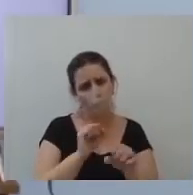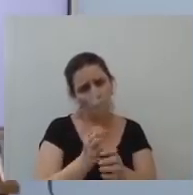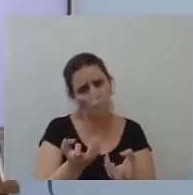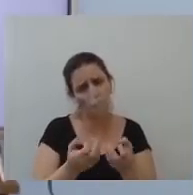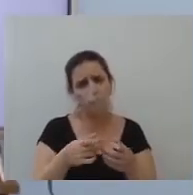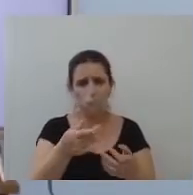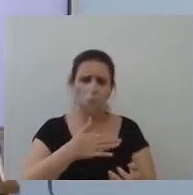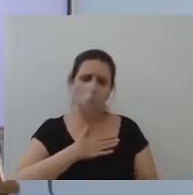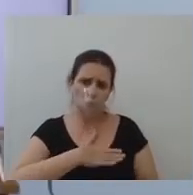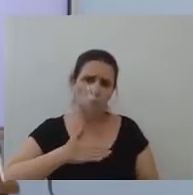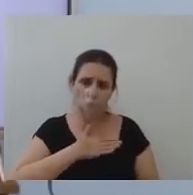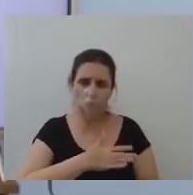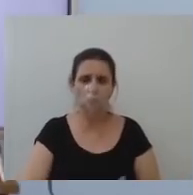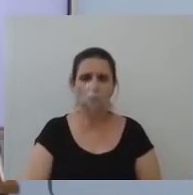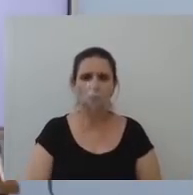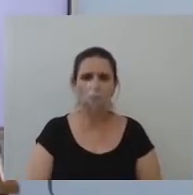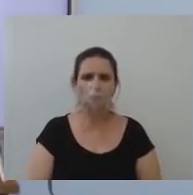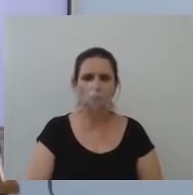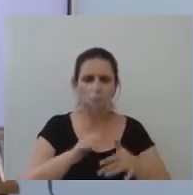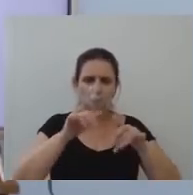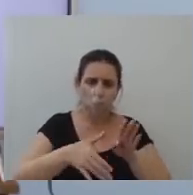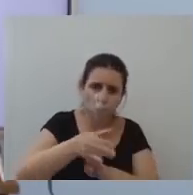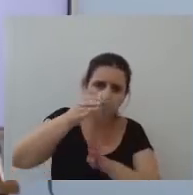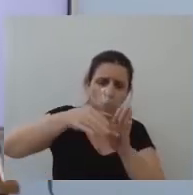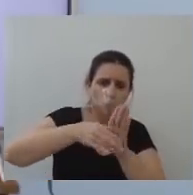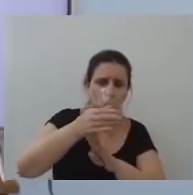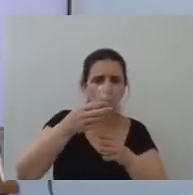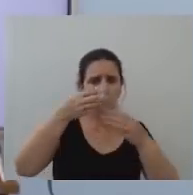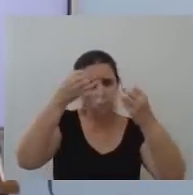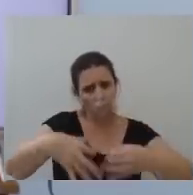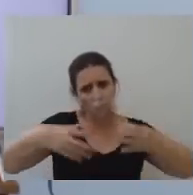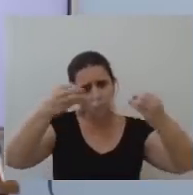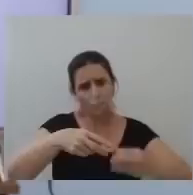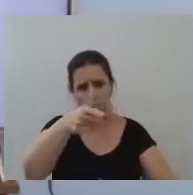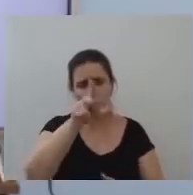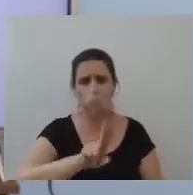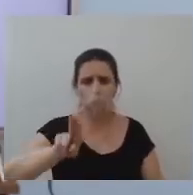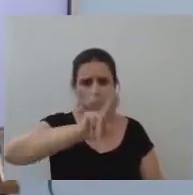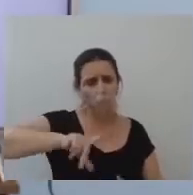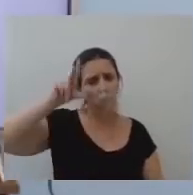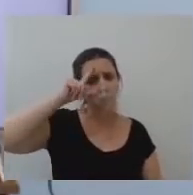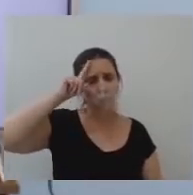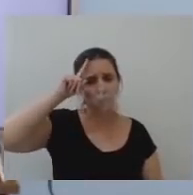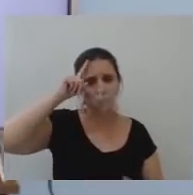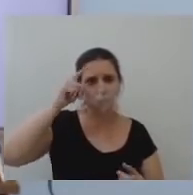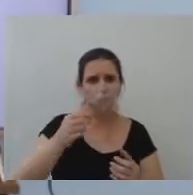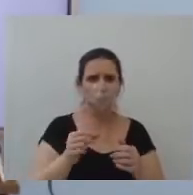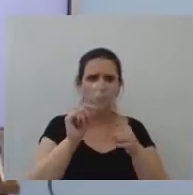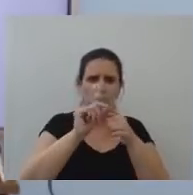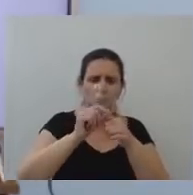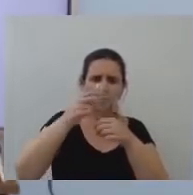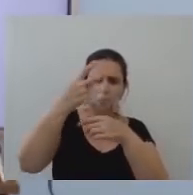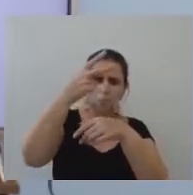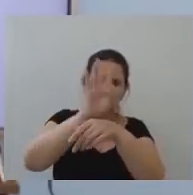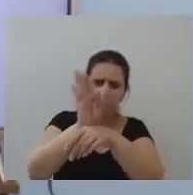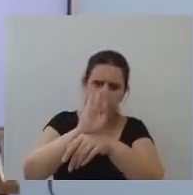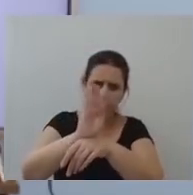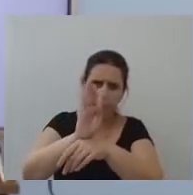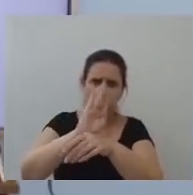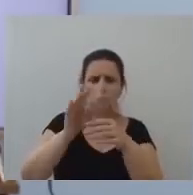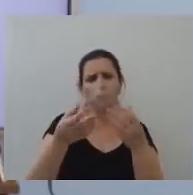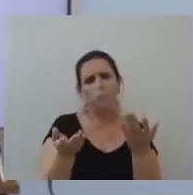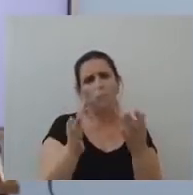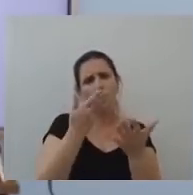tenham gostado, né, dessas dicas. Com certeza, se você utilizá-las aí no teu dia a dia, na criação dessas videoaulas, que é de